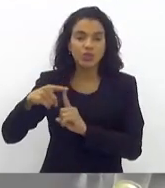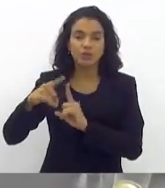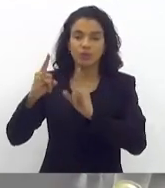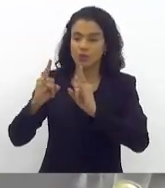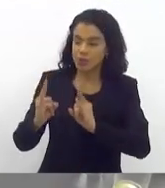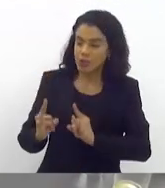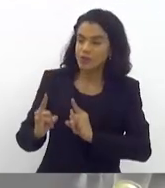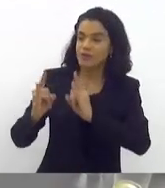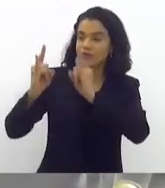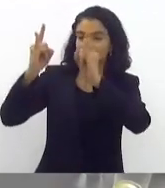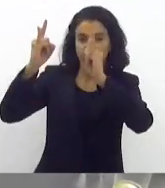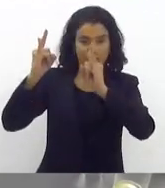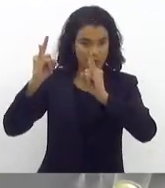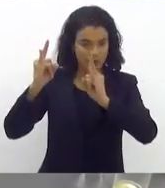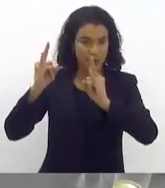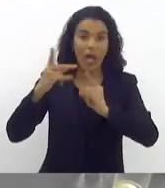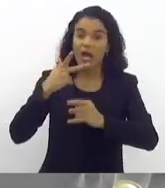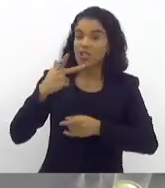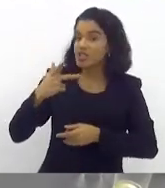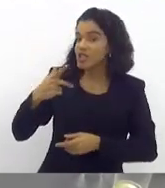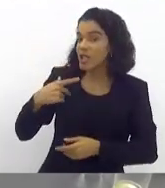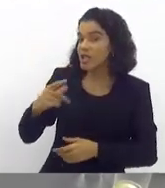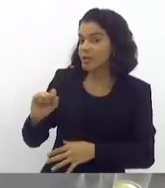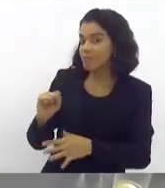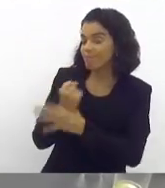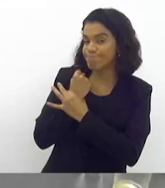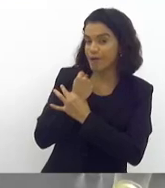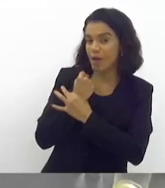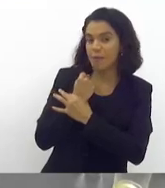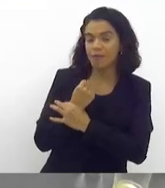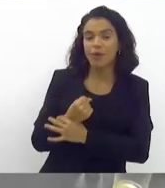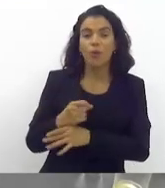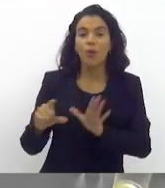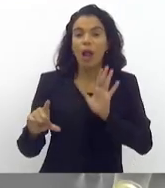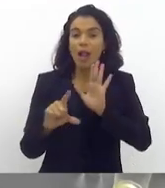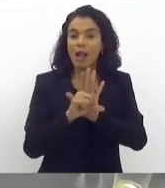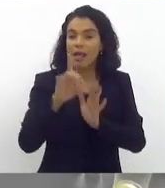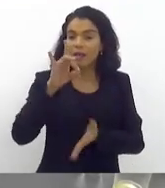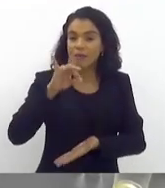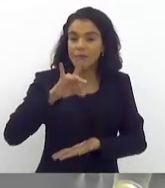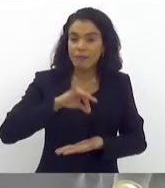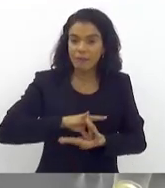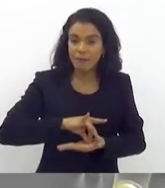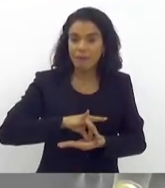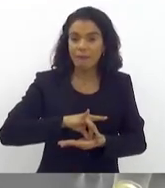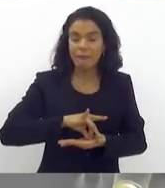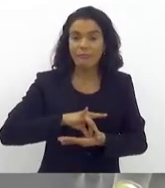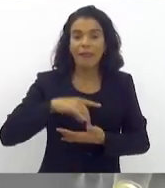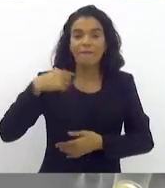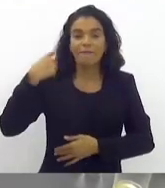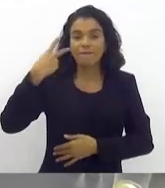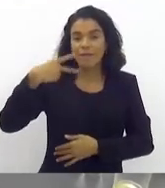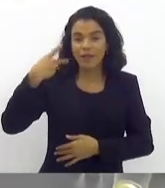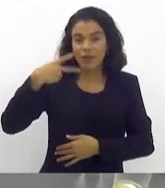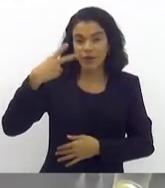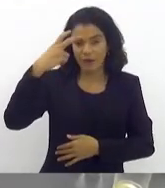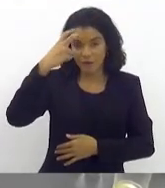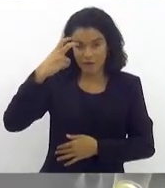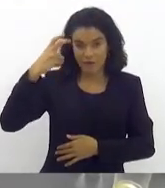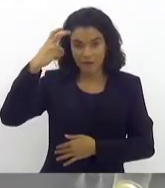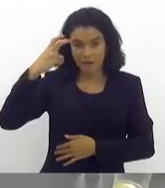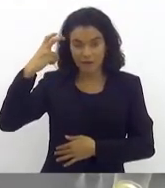A gente se respaldou, inclusive, numa lei originária, vereadora Verônica